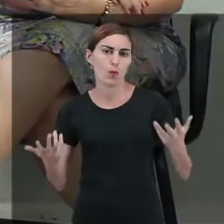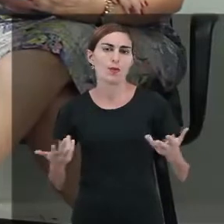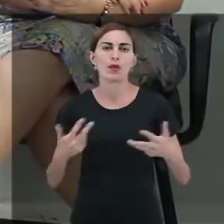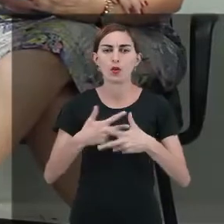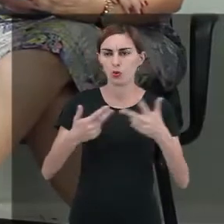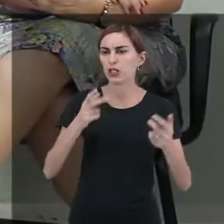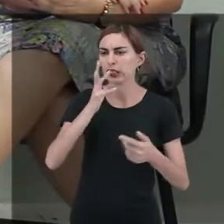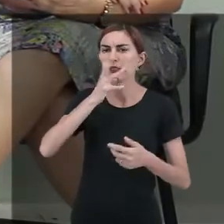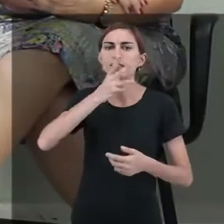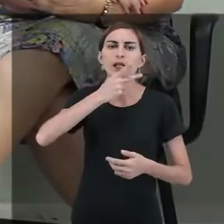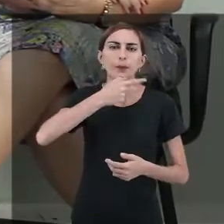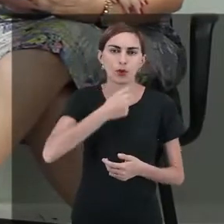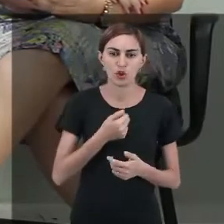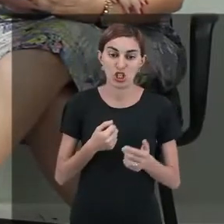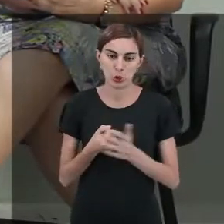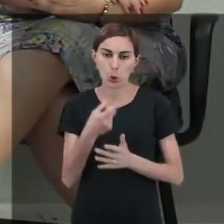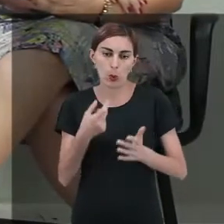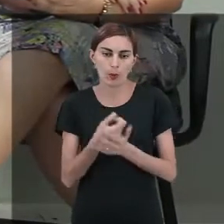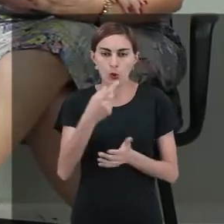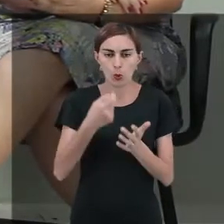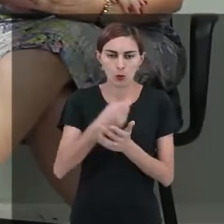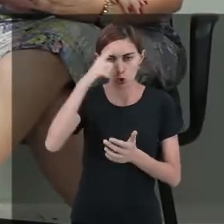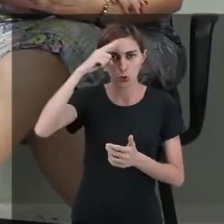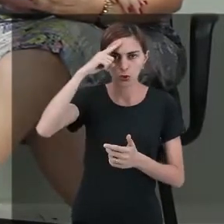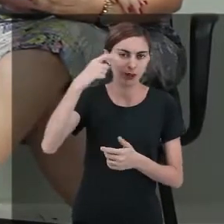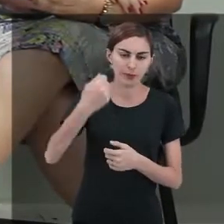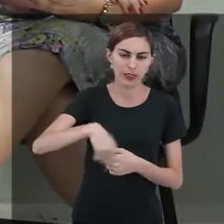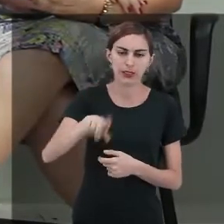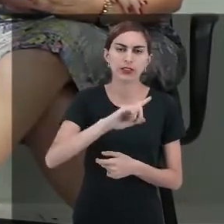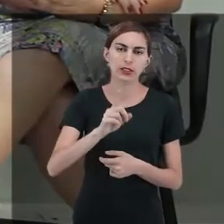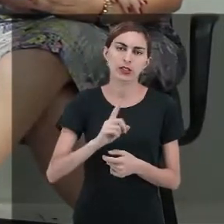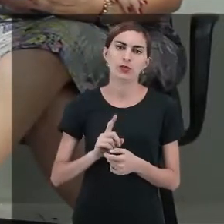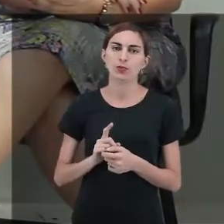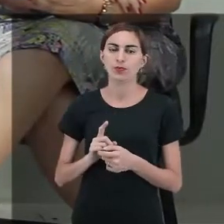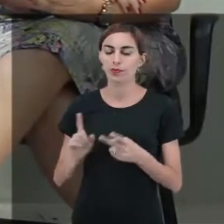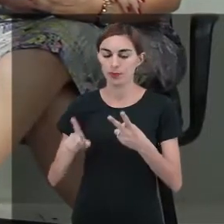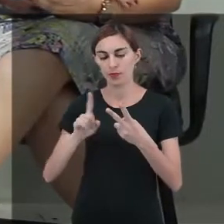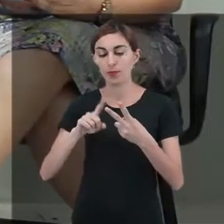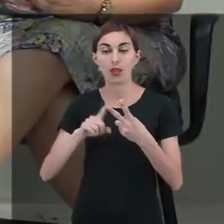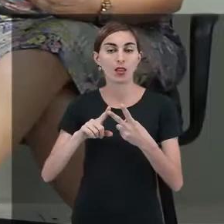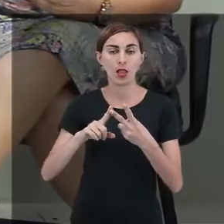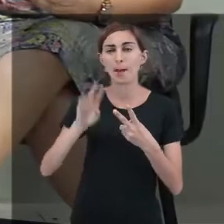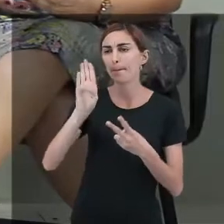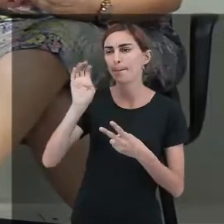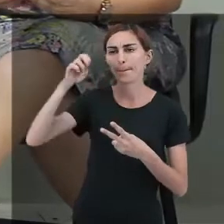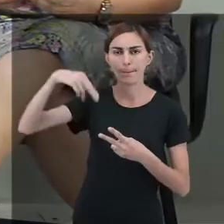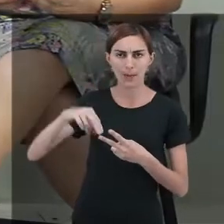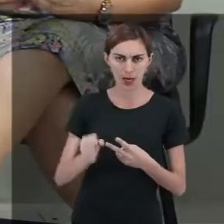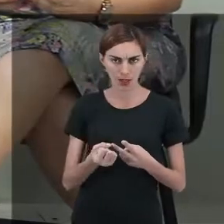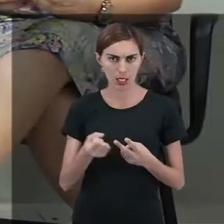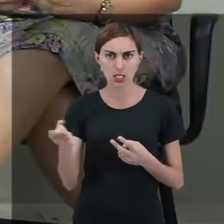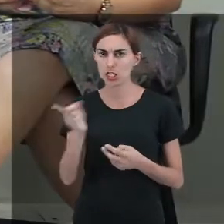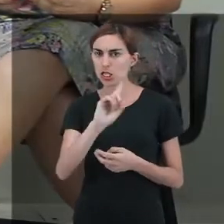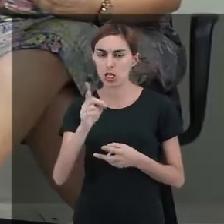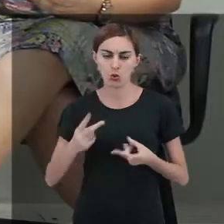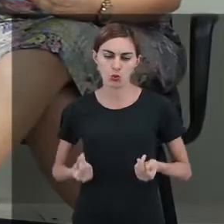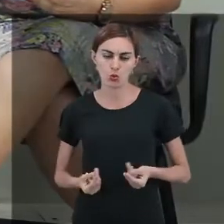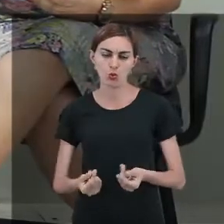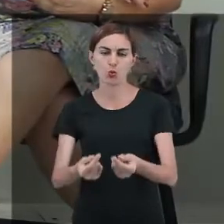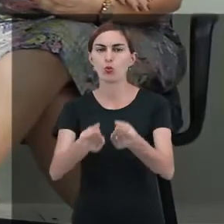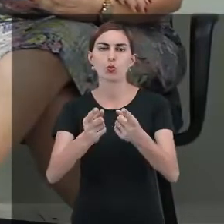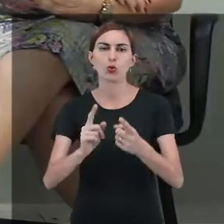são aqueles bens que a gente não está comprando com muita frequência. Já os produtos de bens não duráveis são aqueles que são consumidos